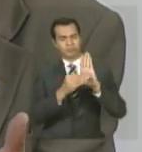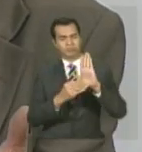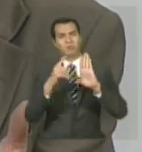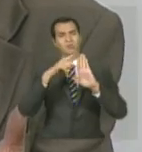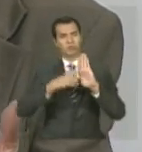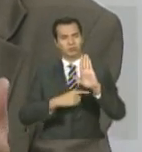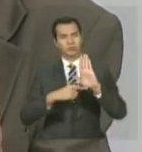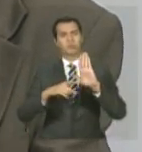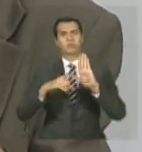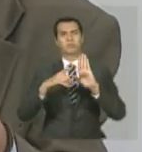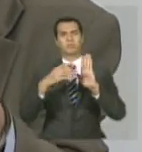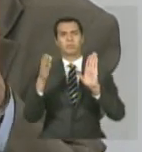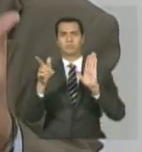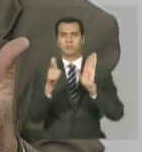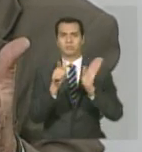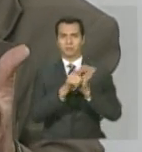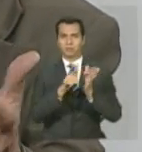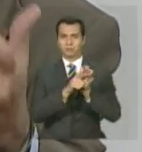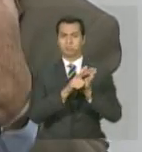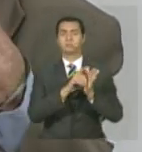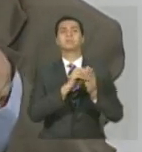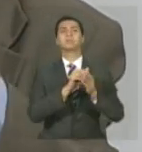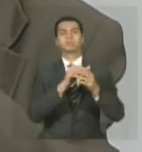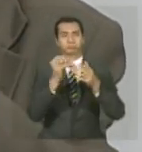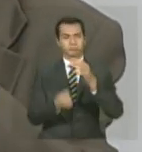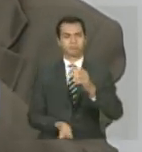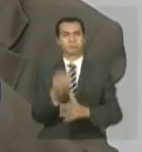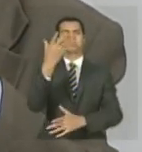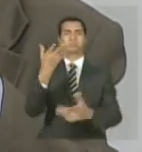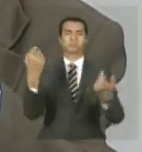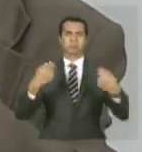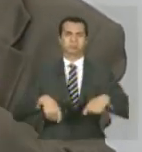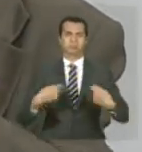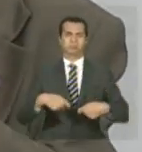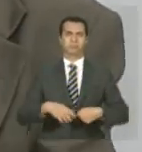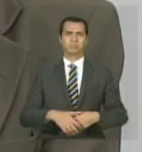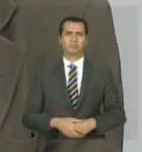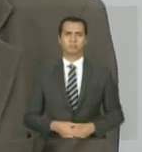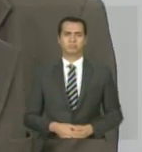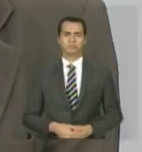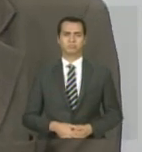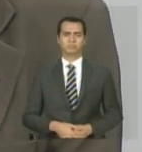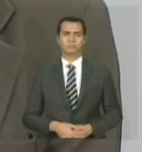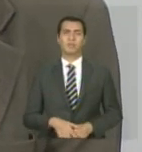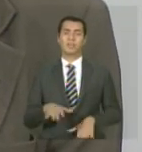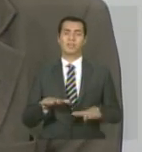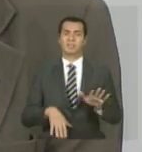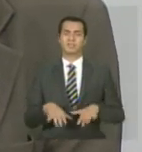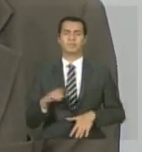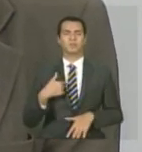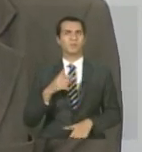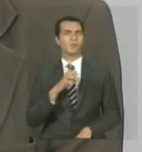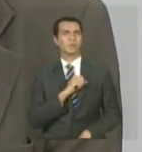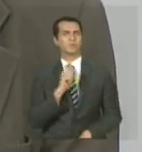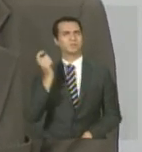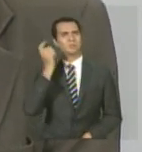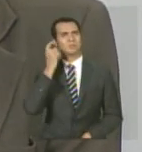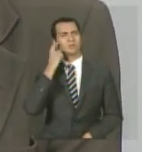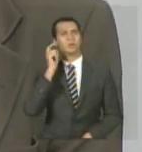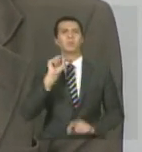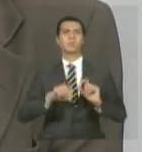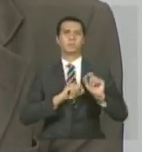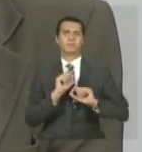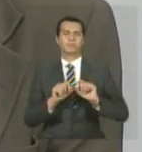Essas consequências, que são as decisões da conferência, elas são incorporadas no processo. Eu, às vezes, gosto de usar uma figura quando a gente